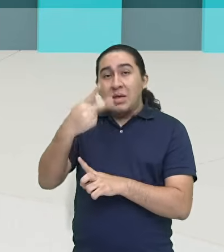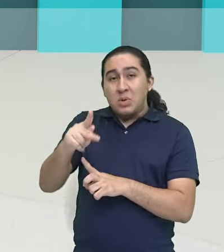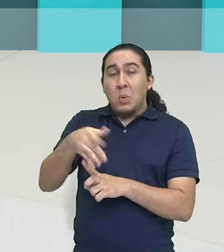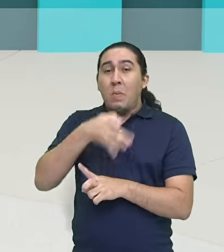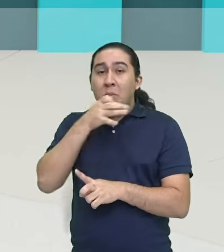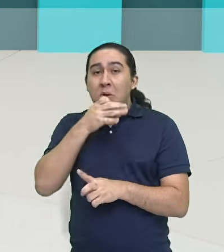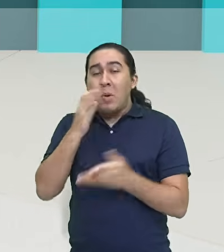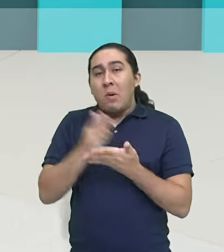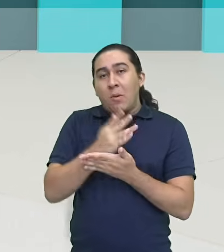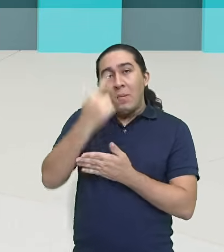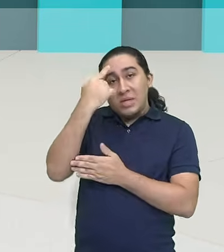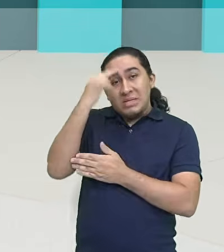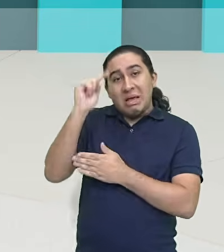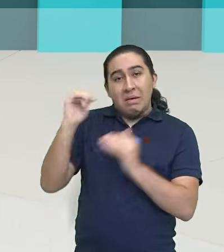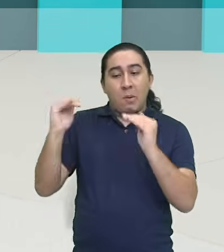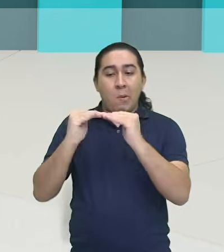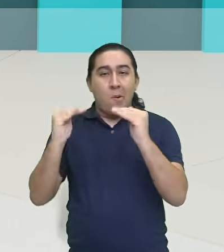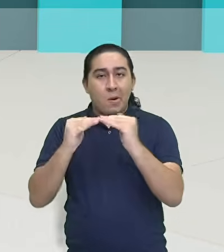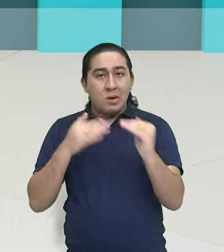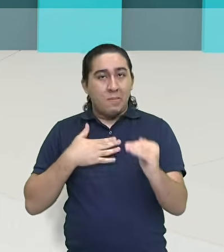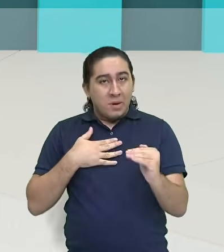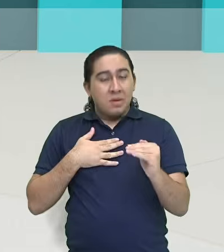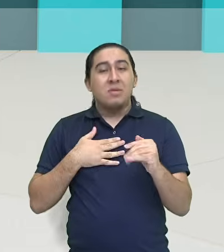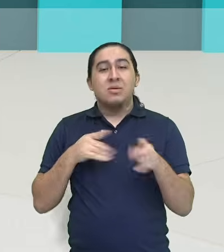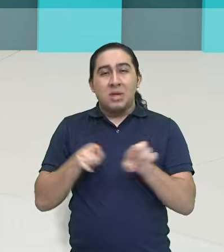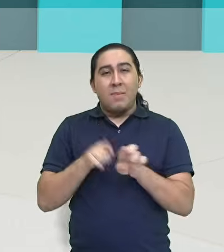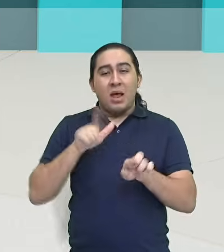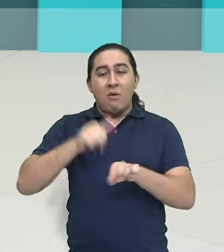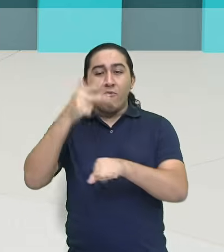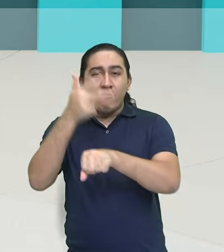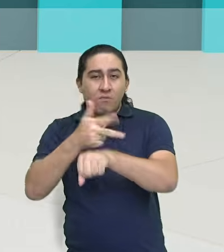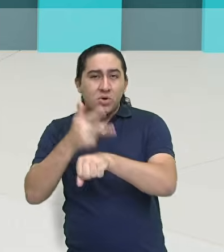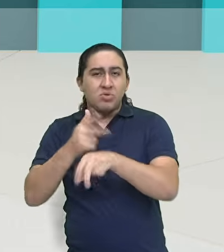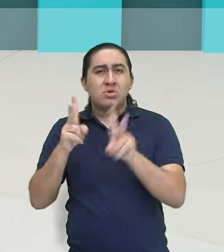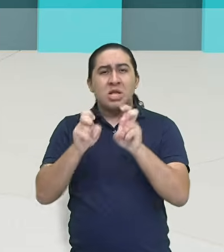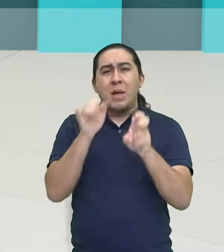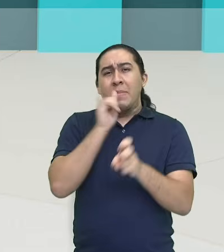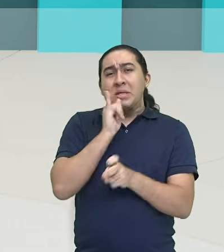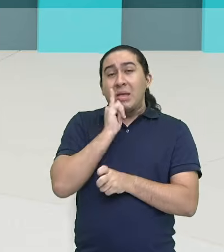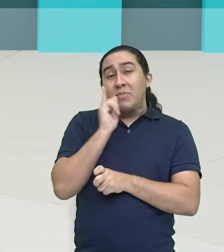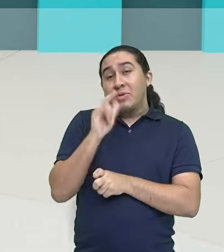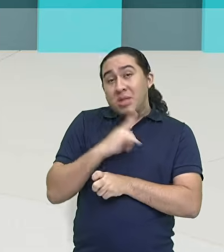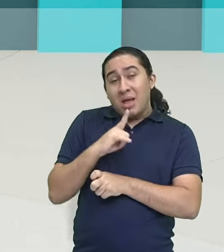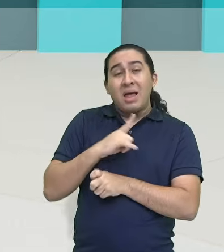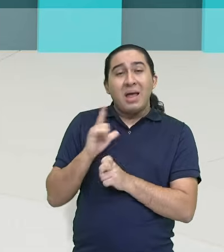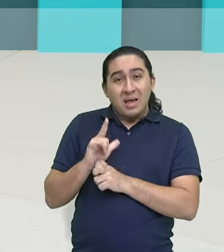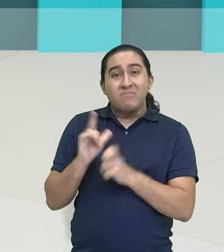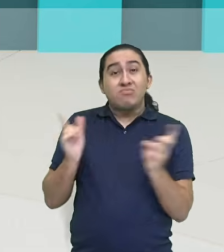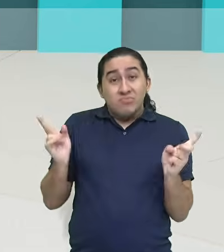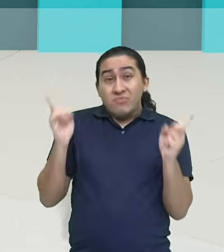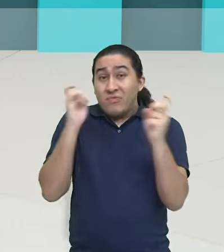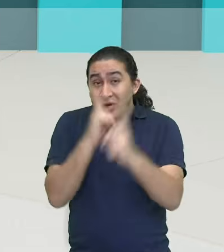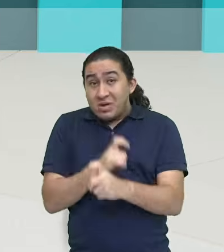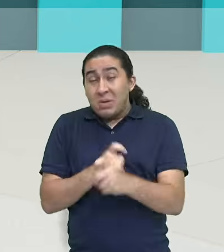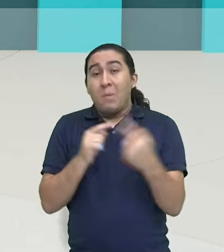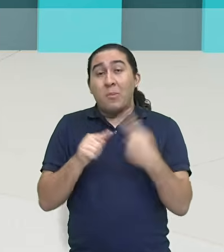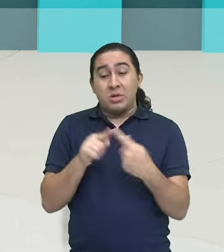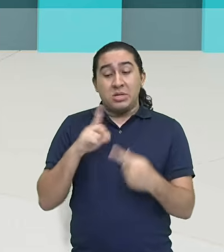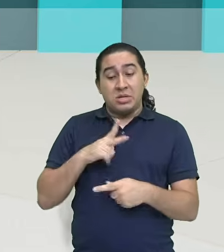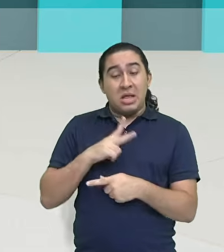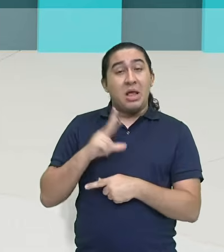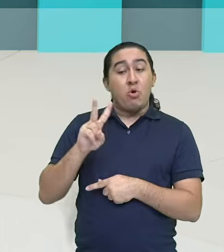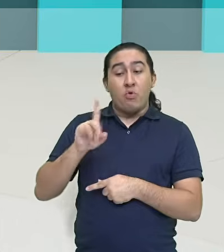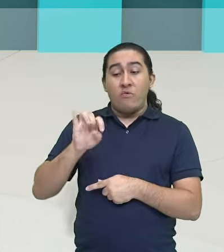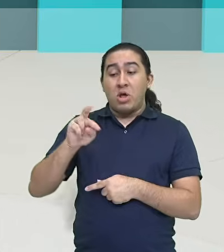a dissertação se volta para vlogs que trabalham com temas, digamos assim, polêmicos, porque existem os